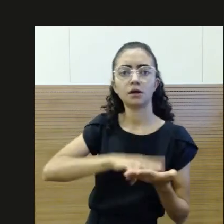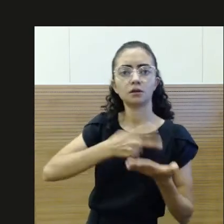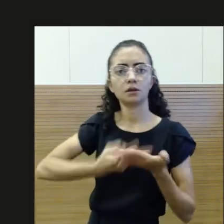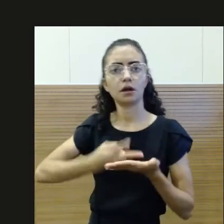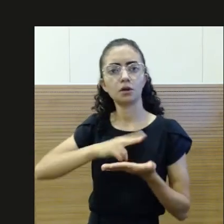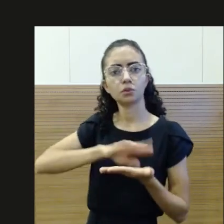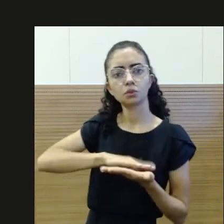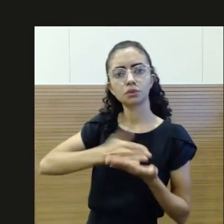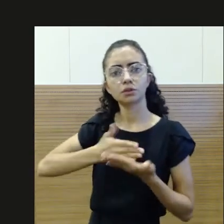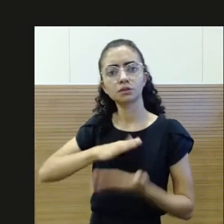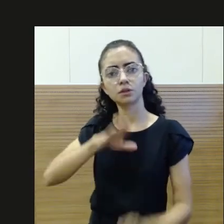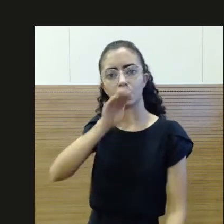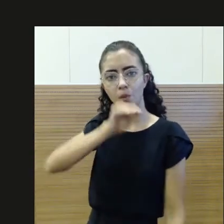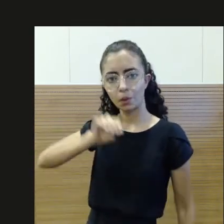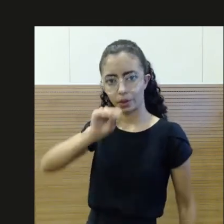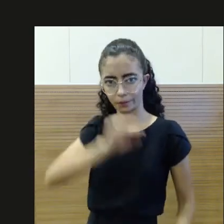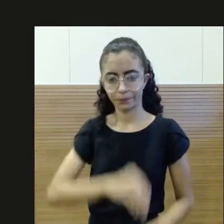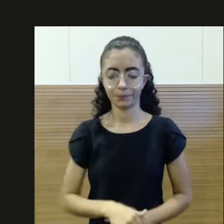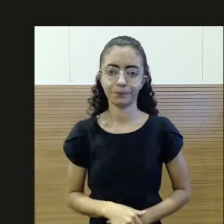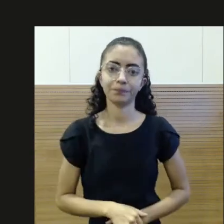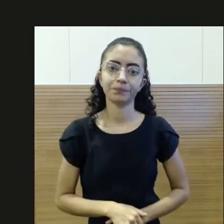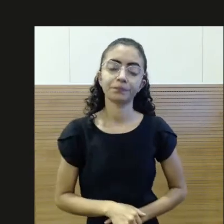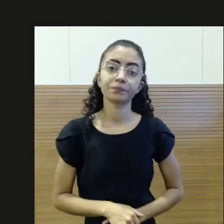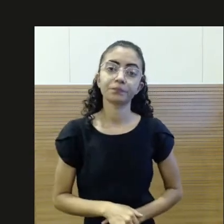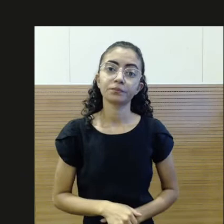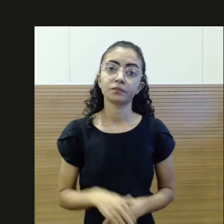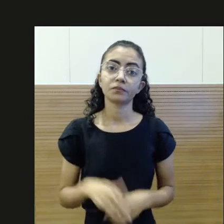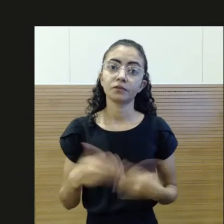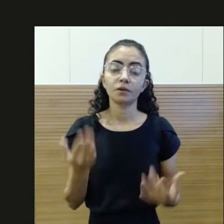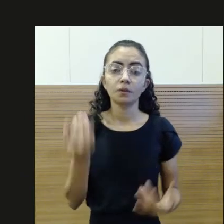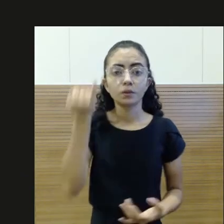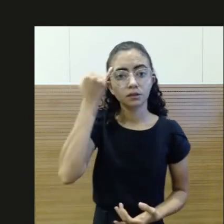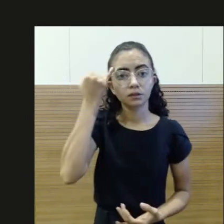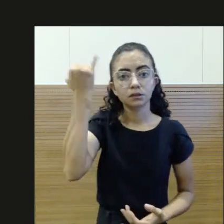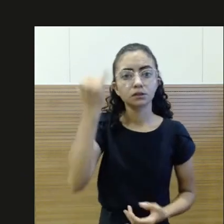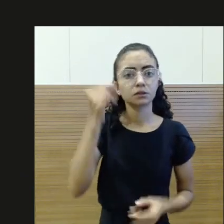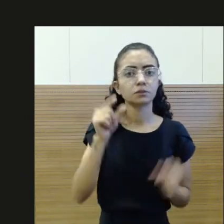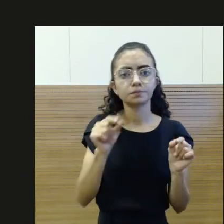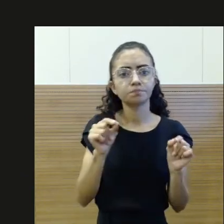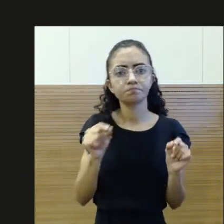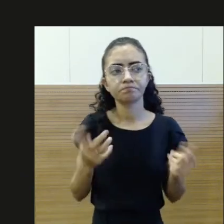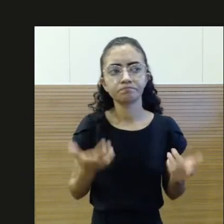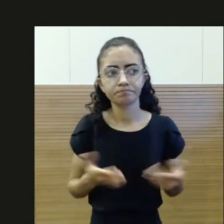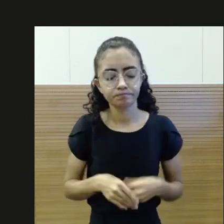essa possibilidade. Muito obrigado. E a ideia, eu acho que